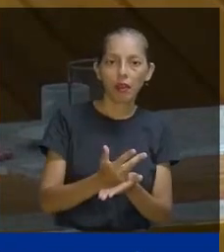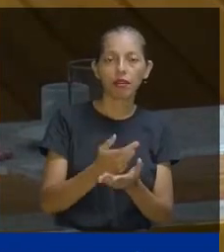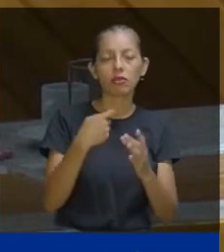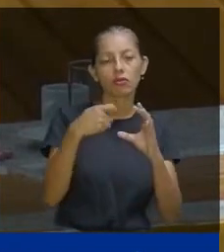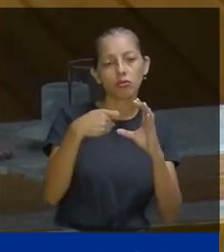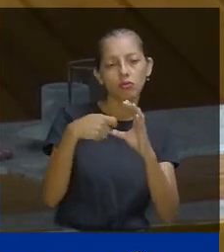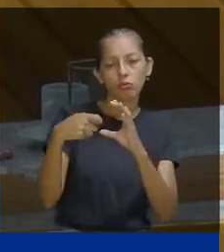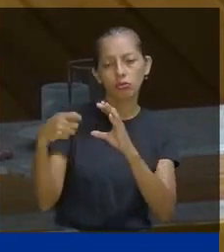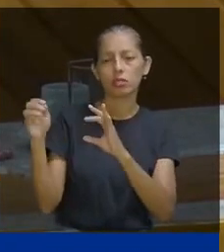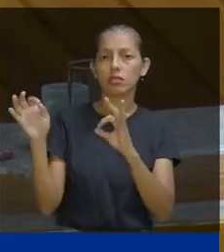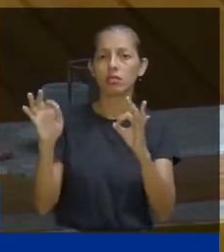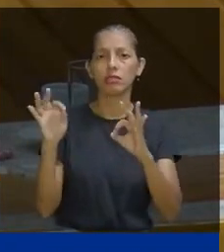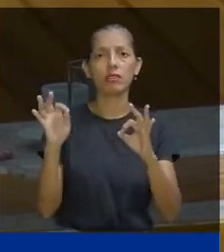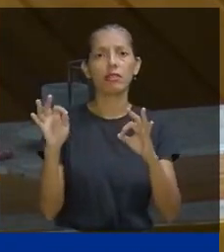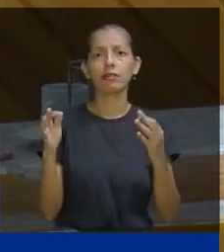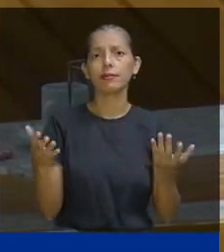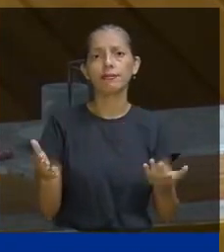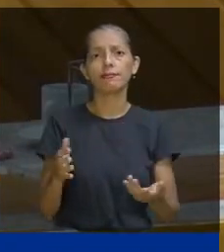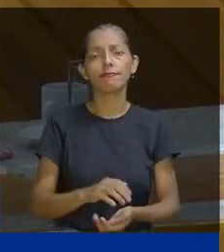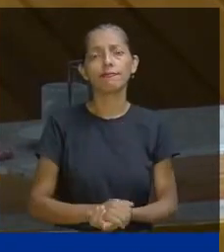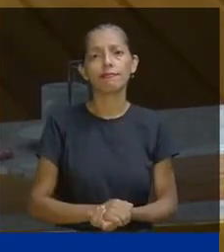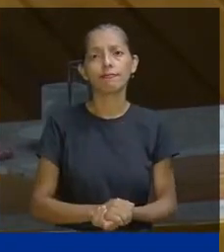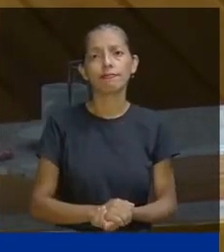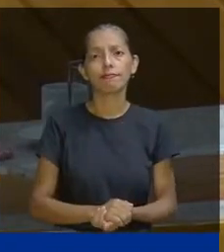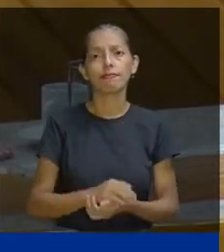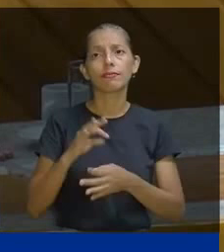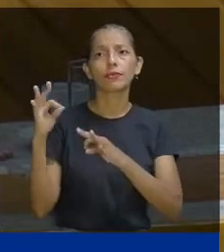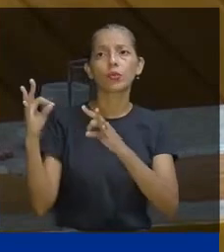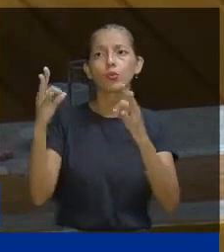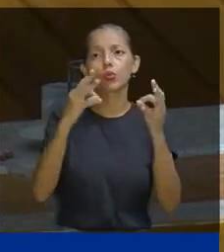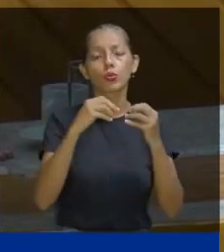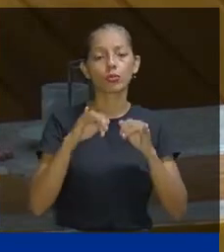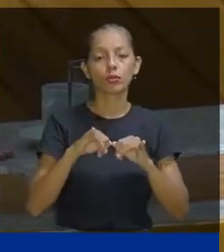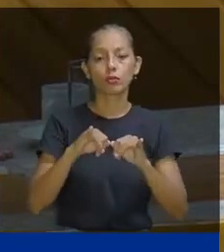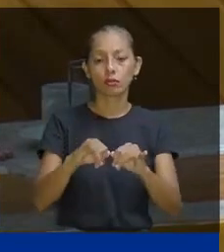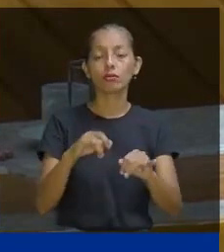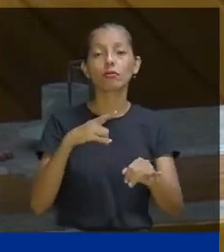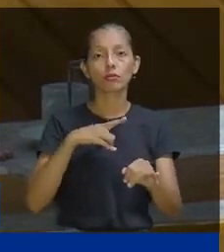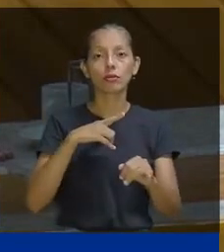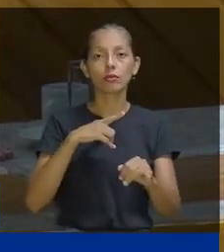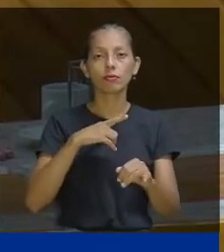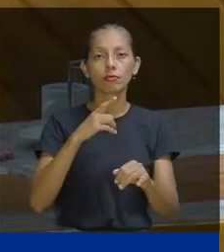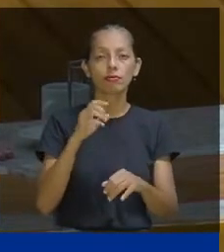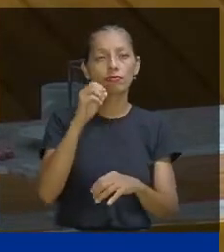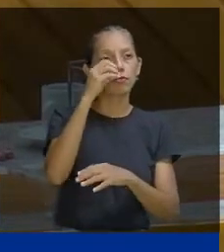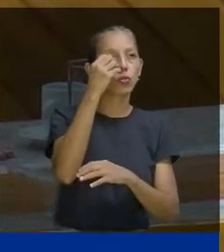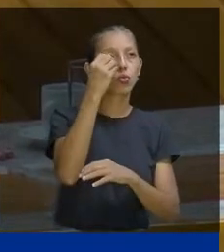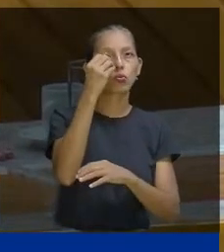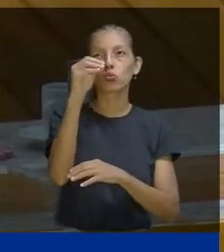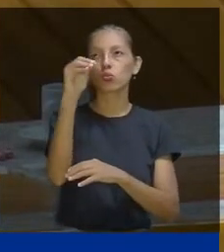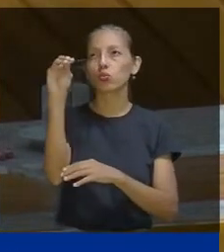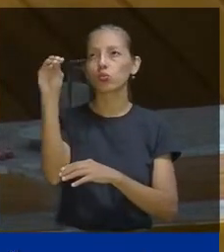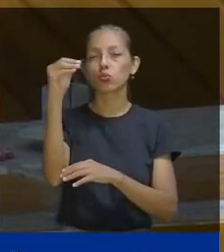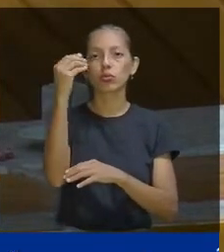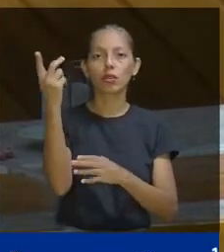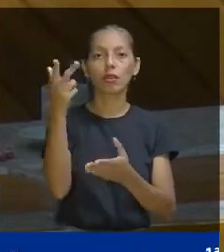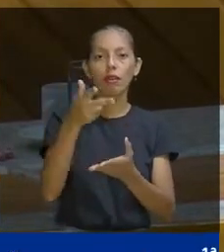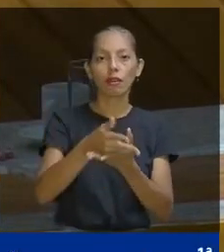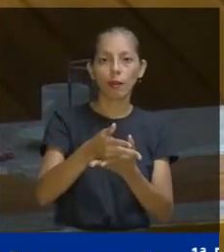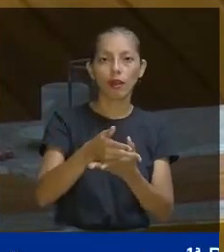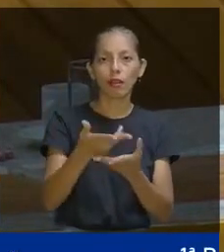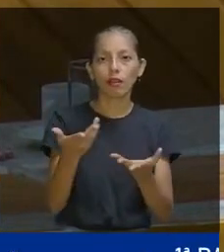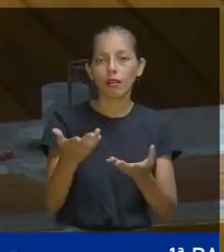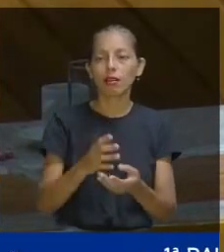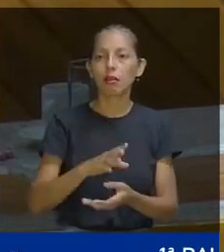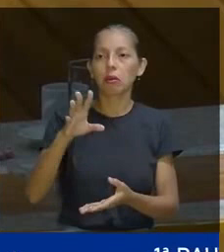qualquer rede de supermercado, certamente tem câmeras que registram o momento de entrada e saída de pessoas, não houve